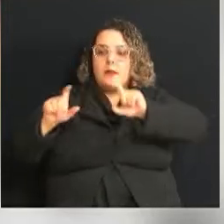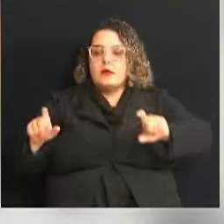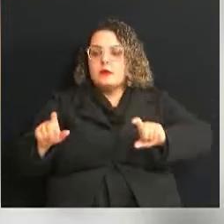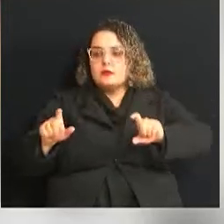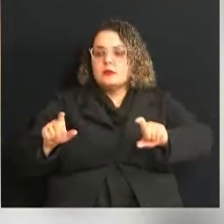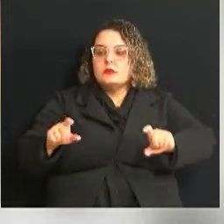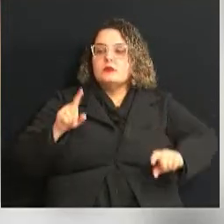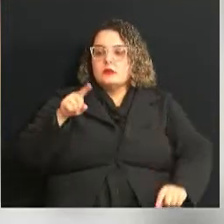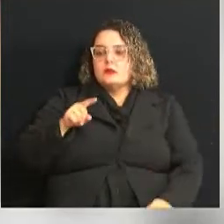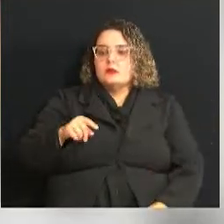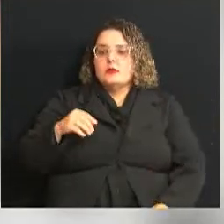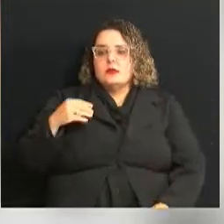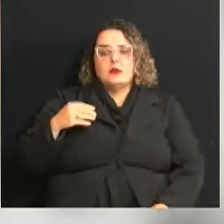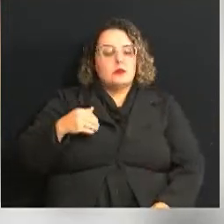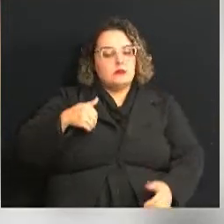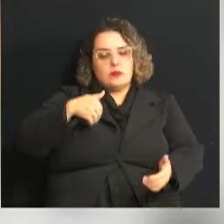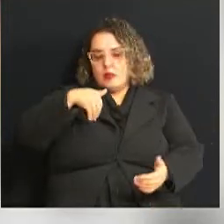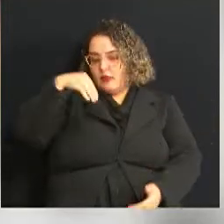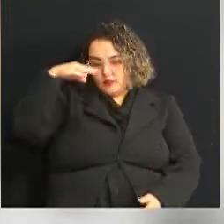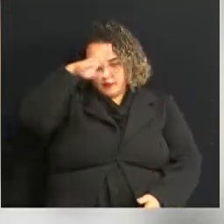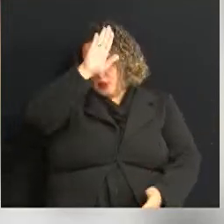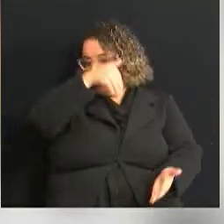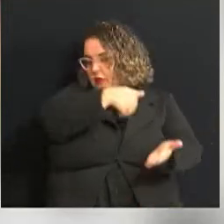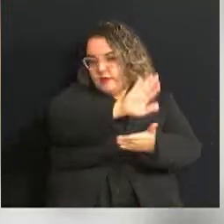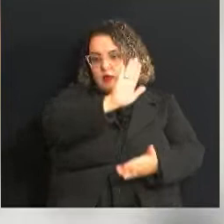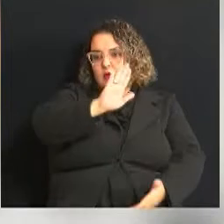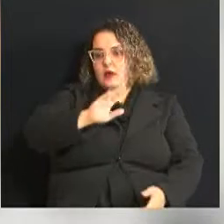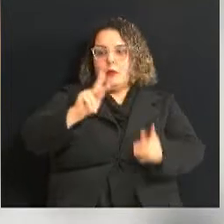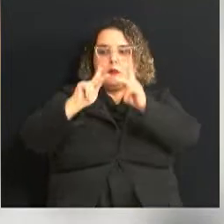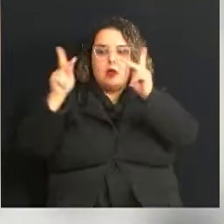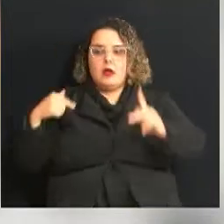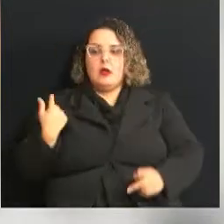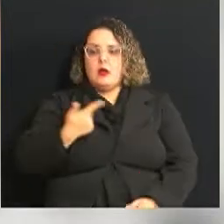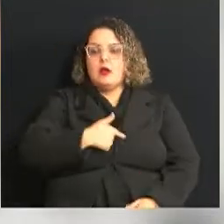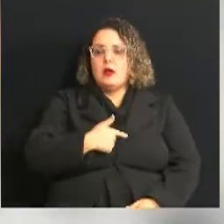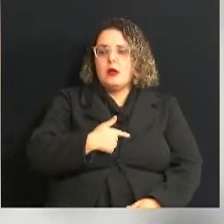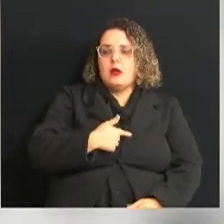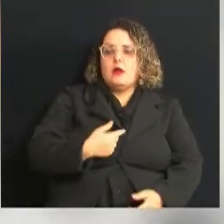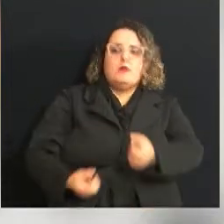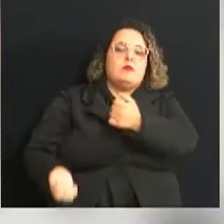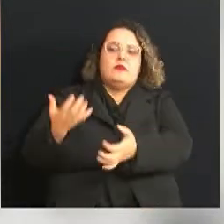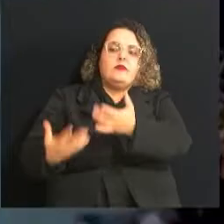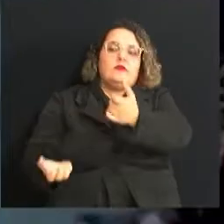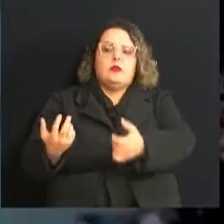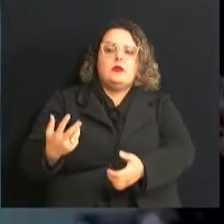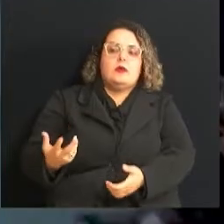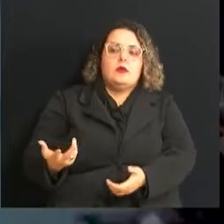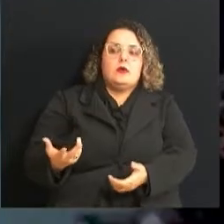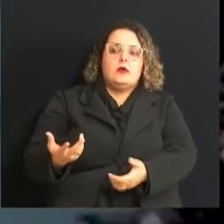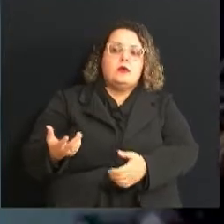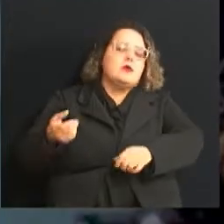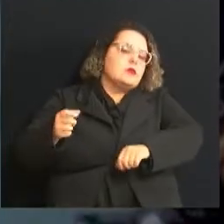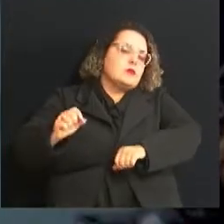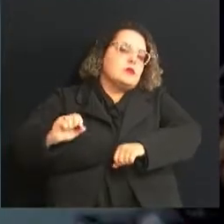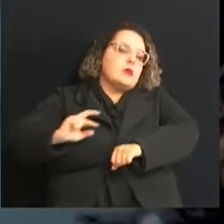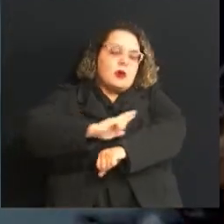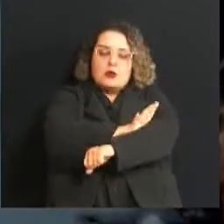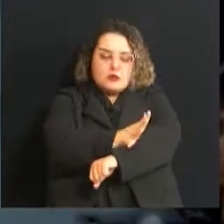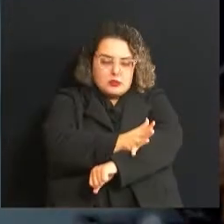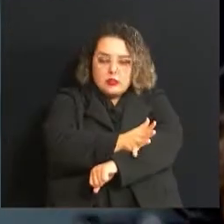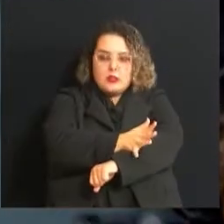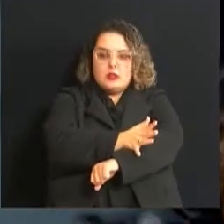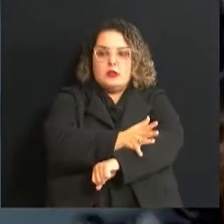faixas falava fora o Bolsonaro, paz entre nós, fogo aos racistas, Bolsonaro genocida. E isso a extrema-direita,